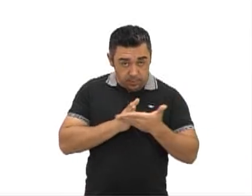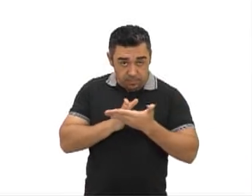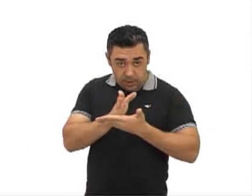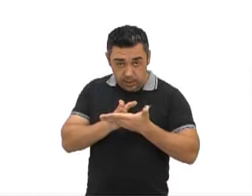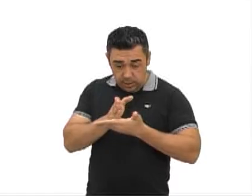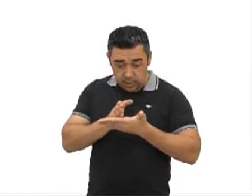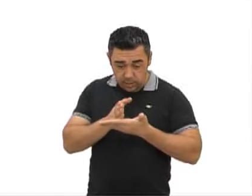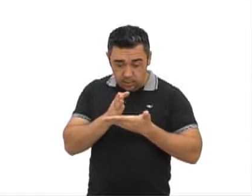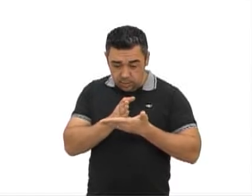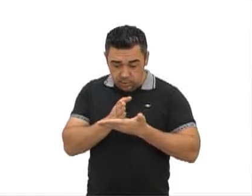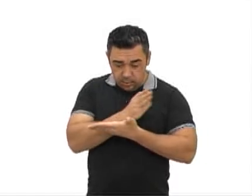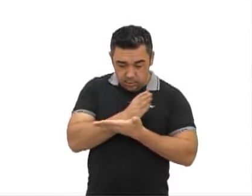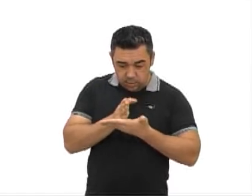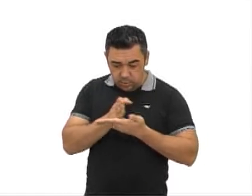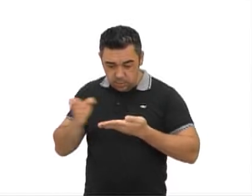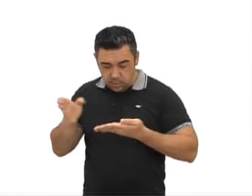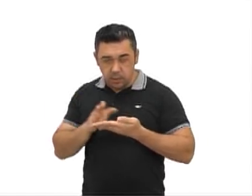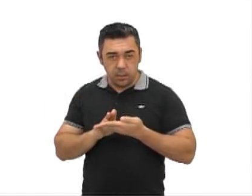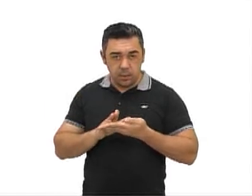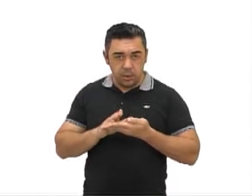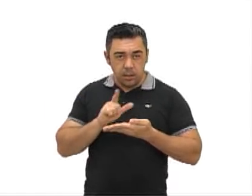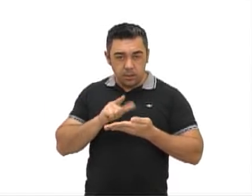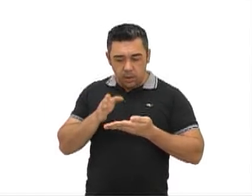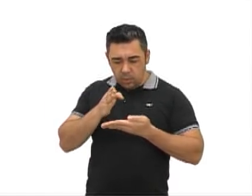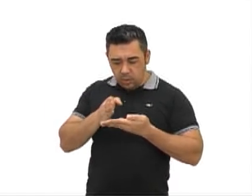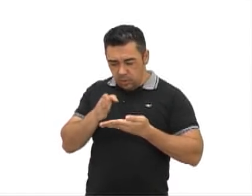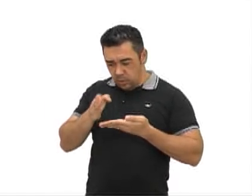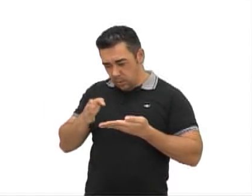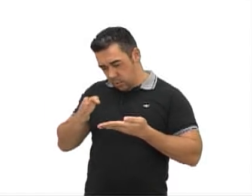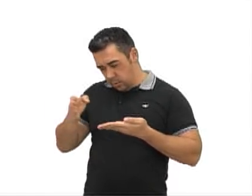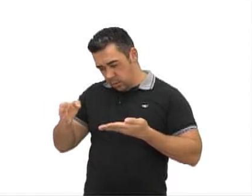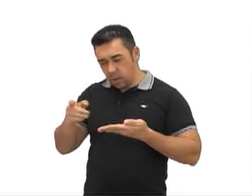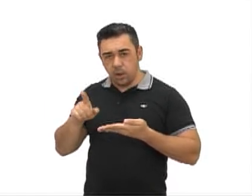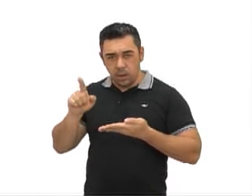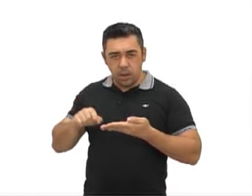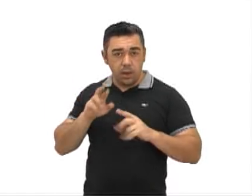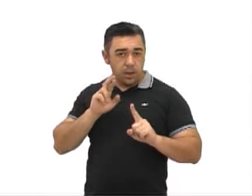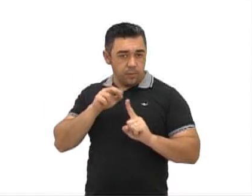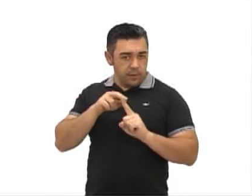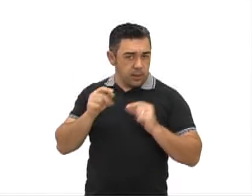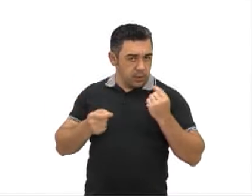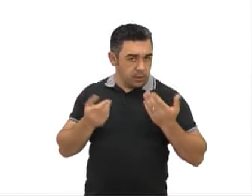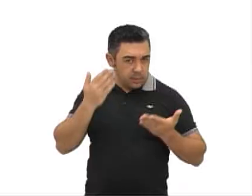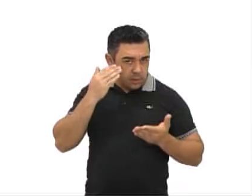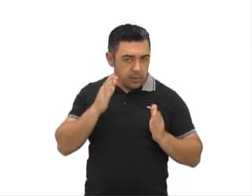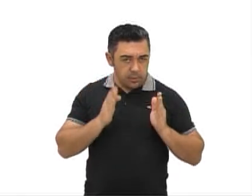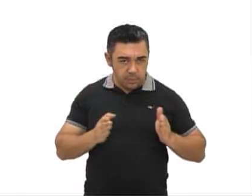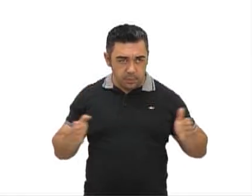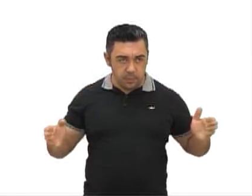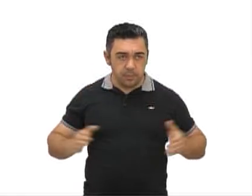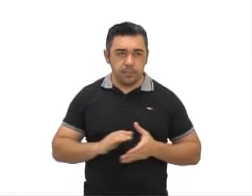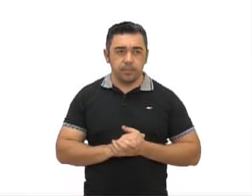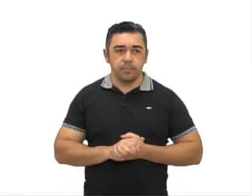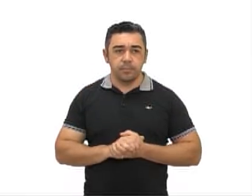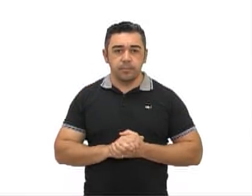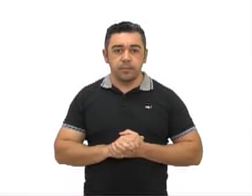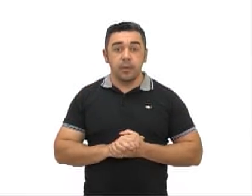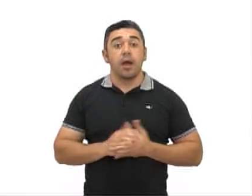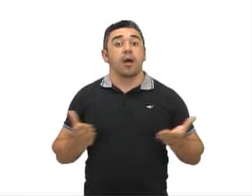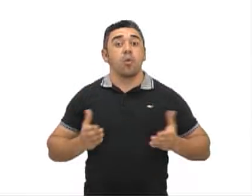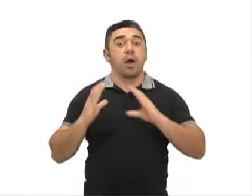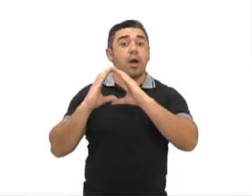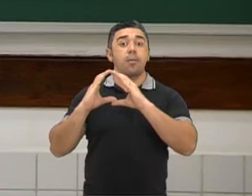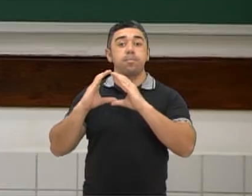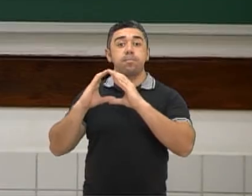tá? Dividindo ele em 2 partes, e outras linhas que servem de referência para os jogadores. A